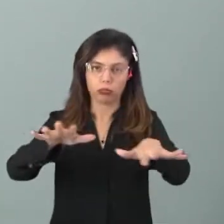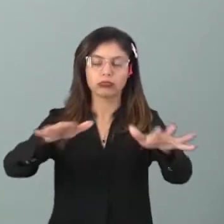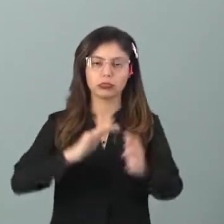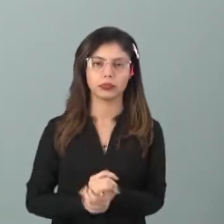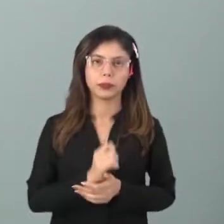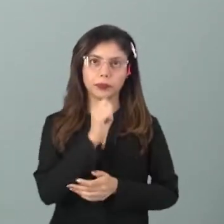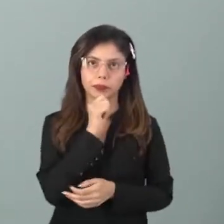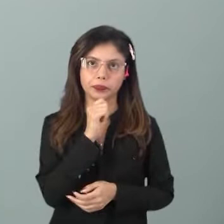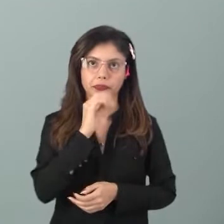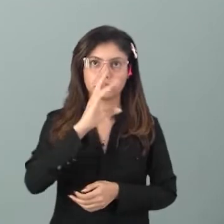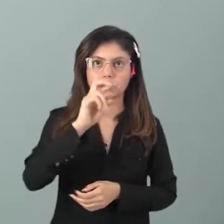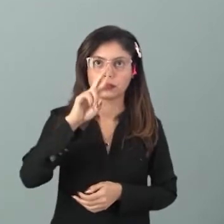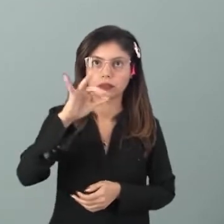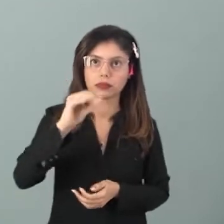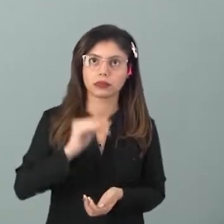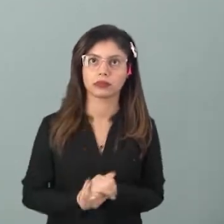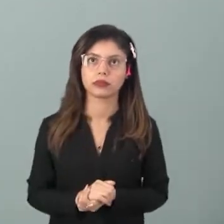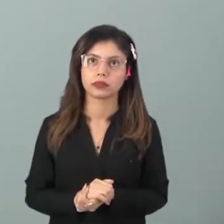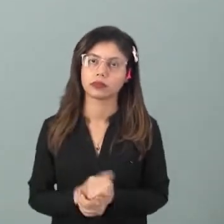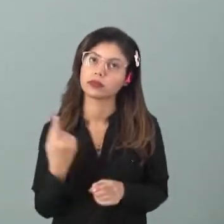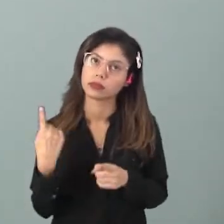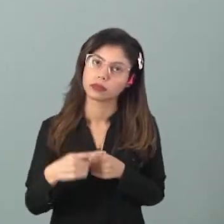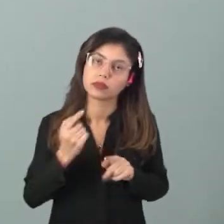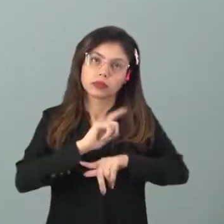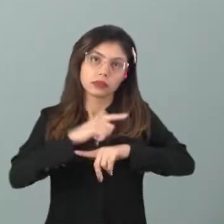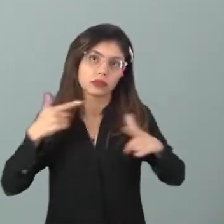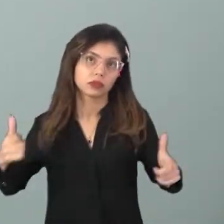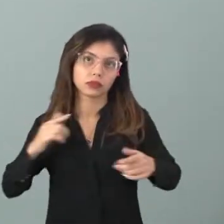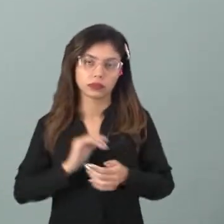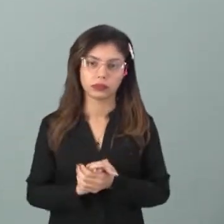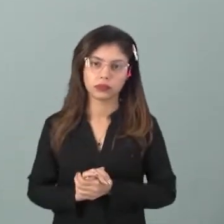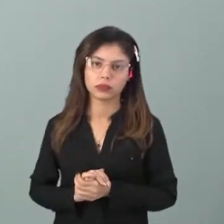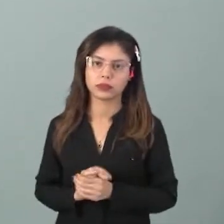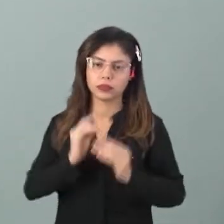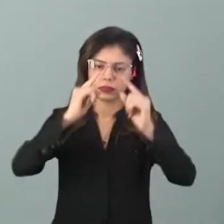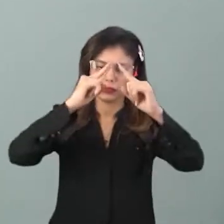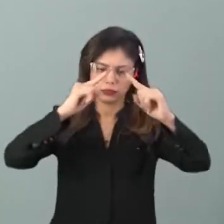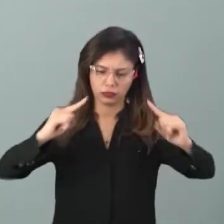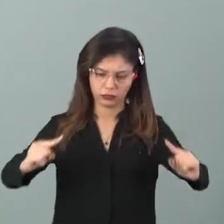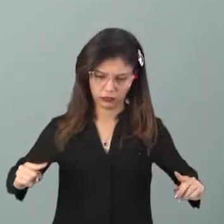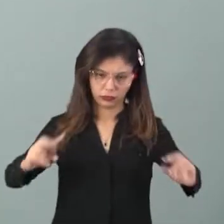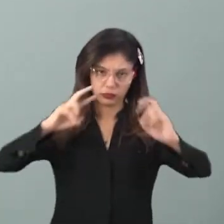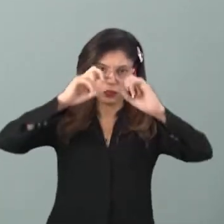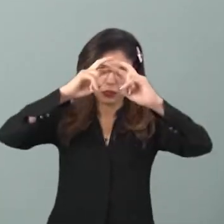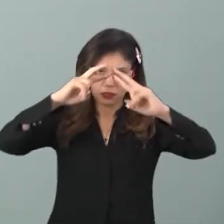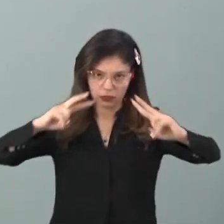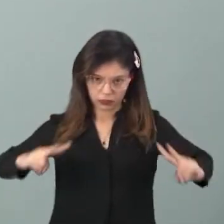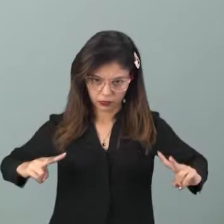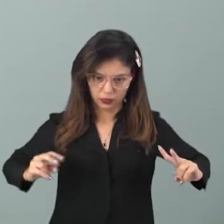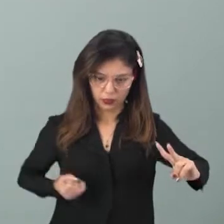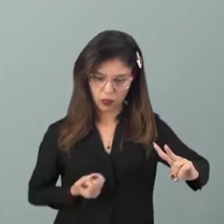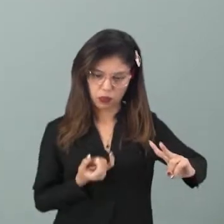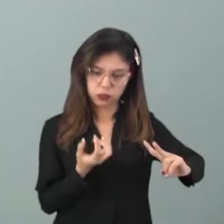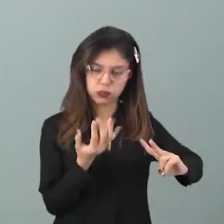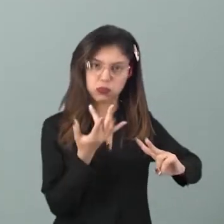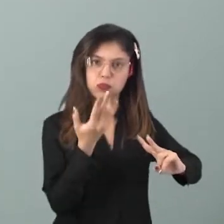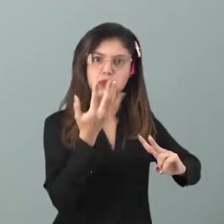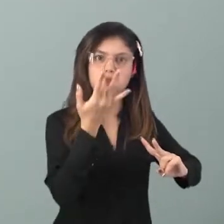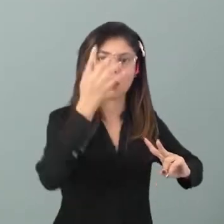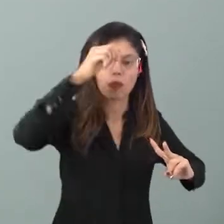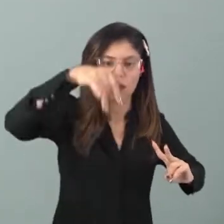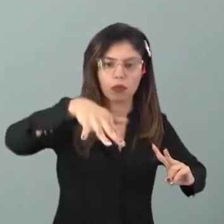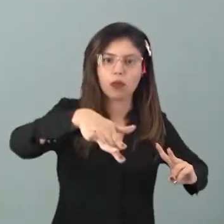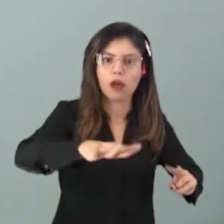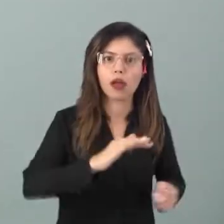vai ter esse nome de Círculo de Fogo devido também à grande quantidade de vulcões que tem, né, em todo o seu entorno, que podem